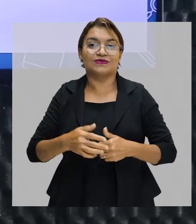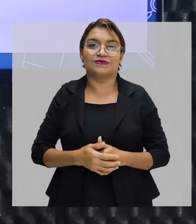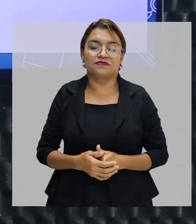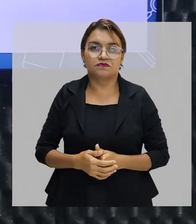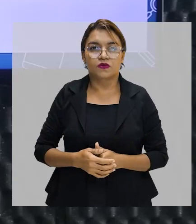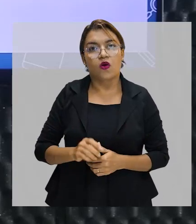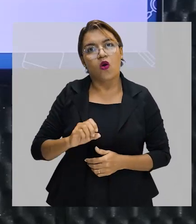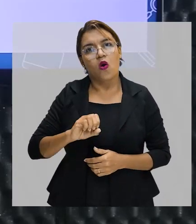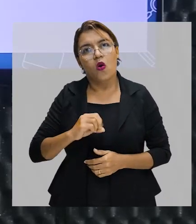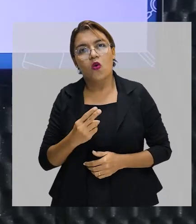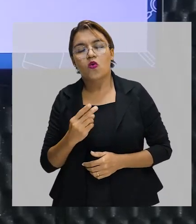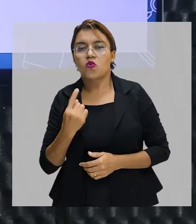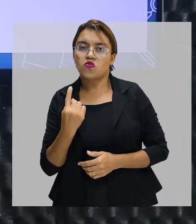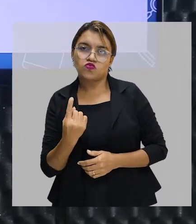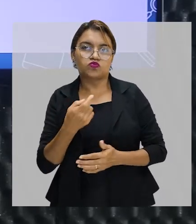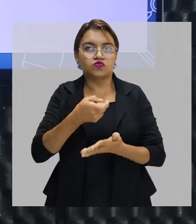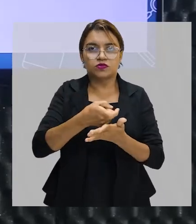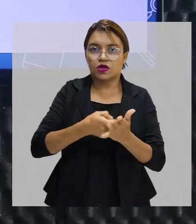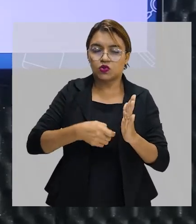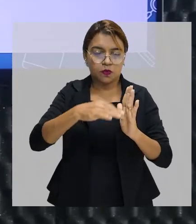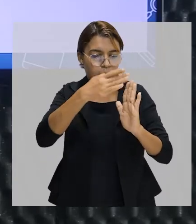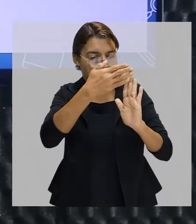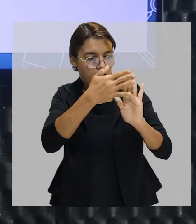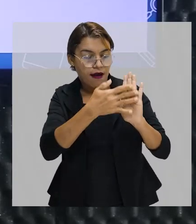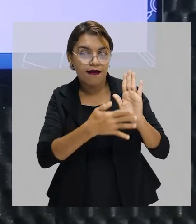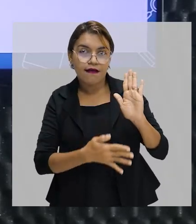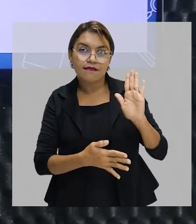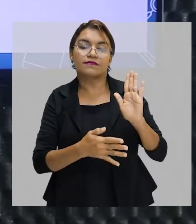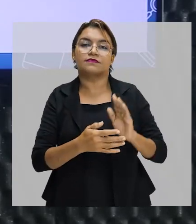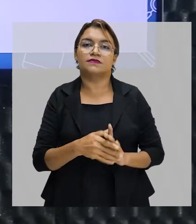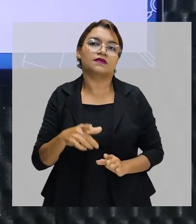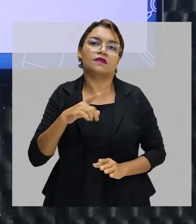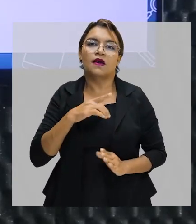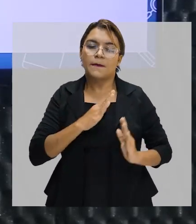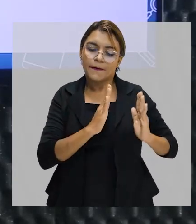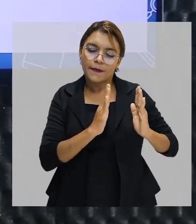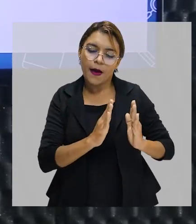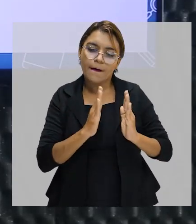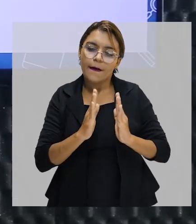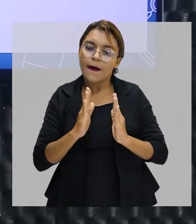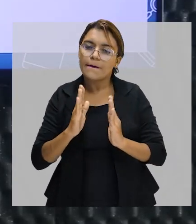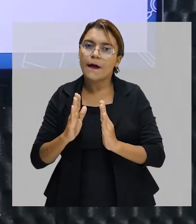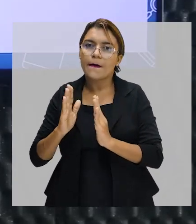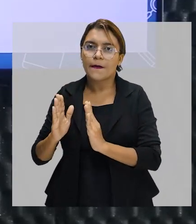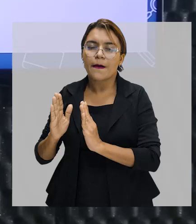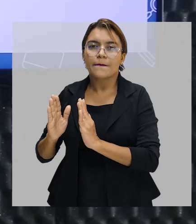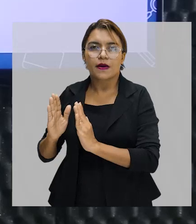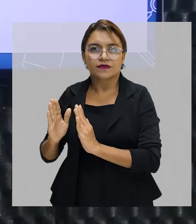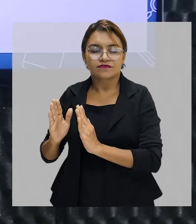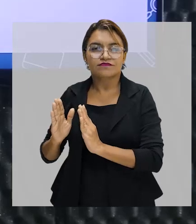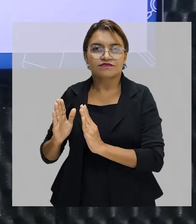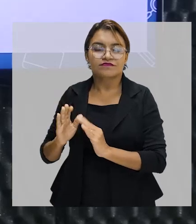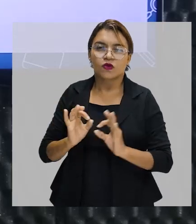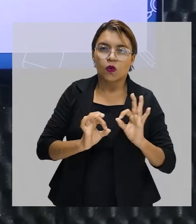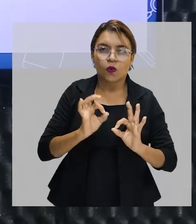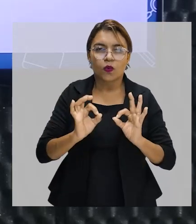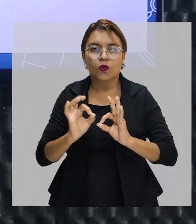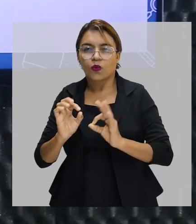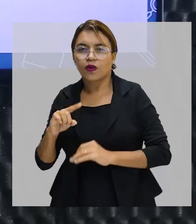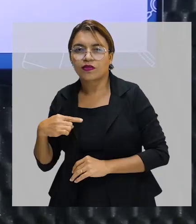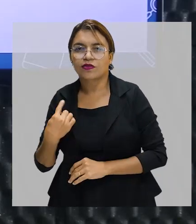um texto todo, né, que vem se completando, tem uma ordem, tem uma sequência. A gente